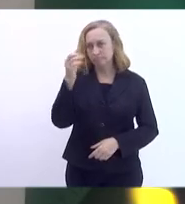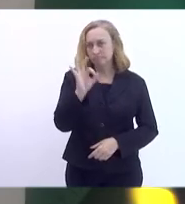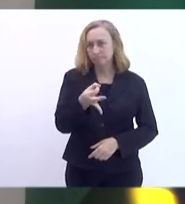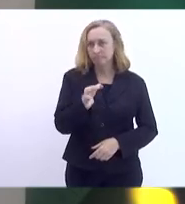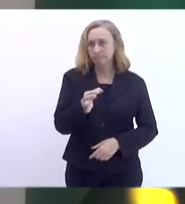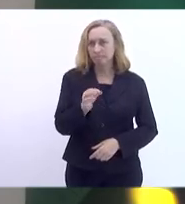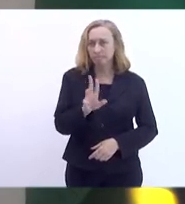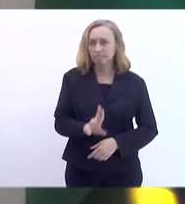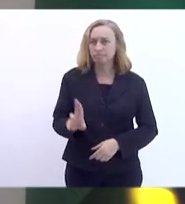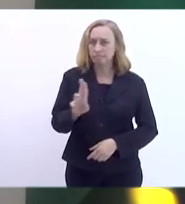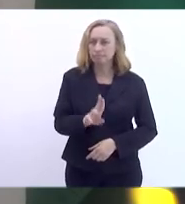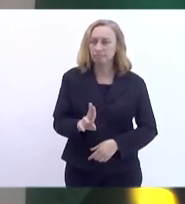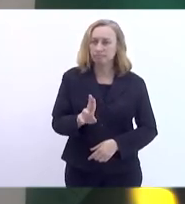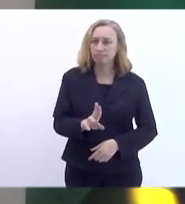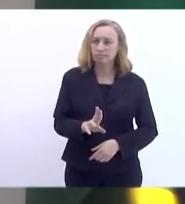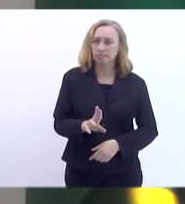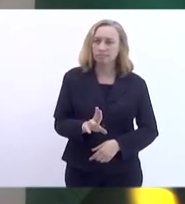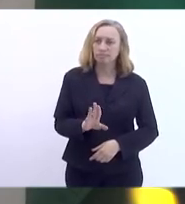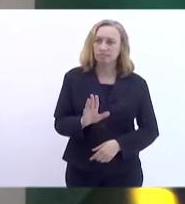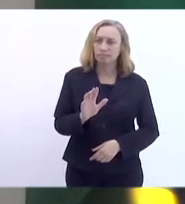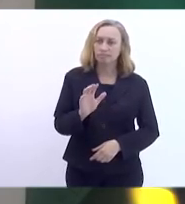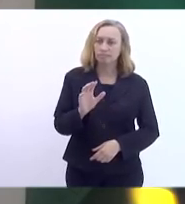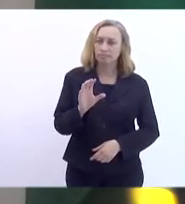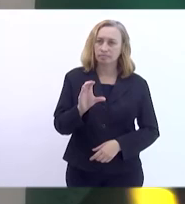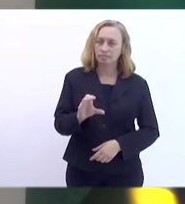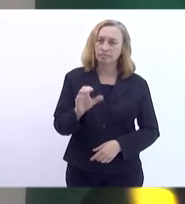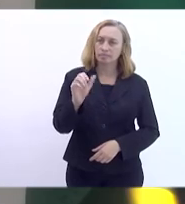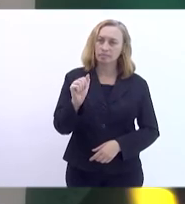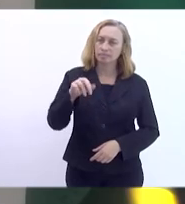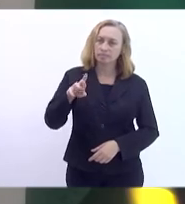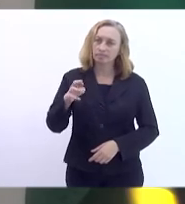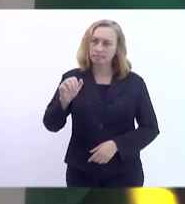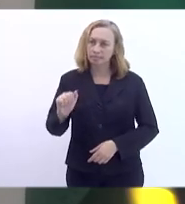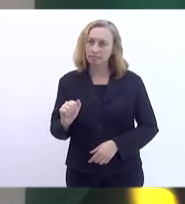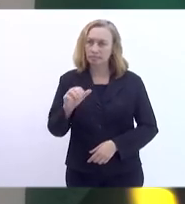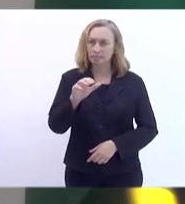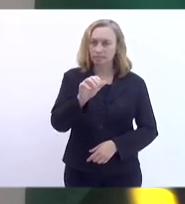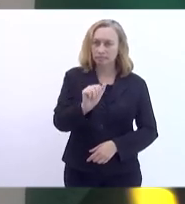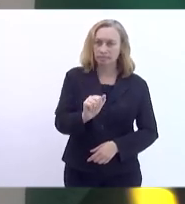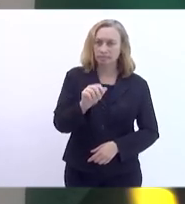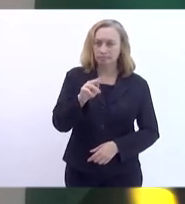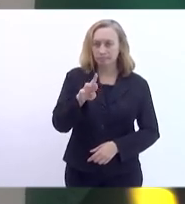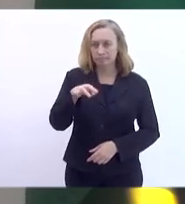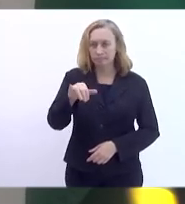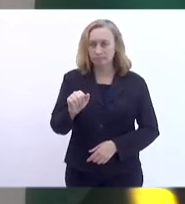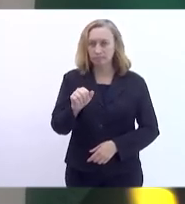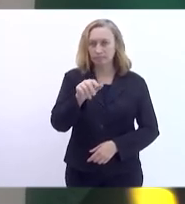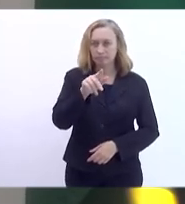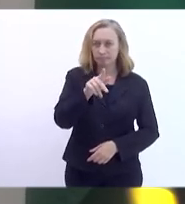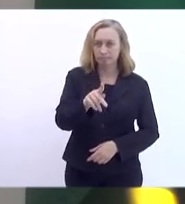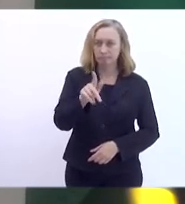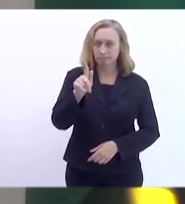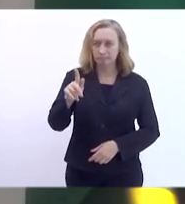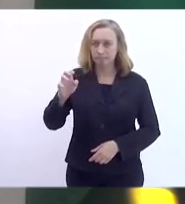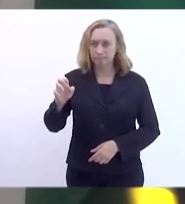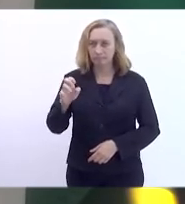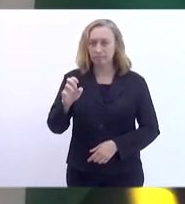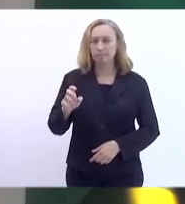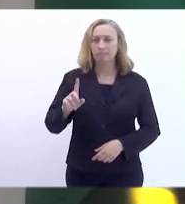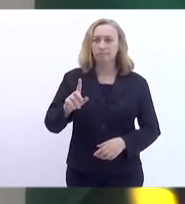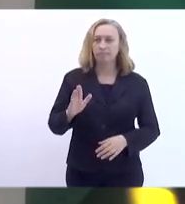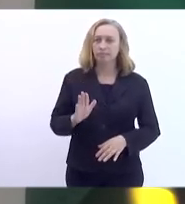inclusive de usar câmara de arbitragem da própria PG é para dar mais legitimidade conforto ainda